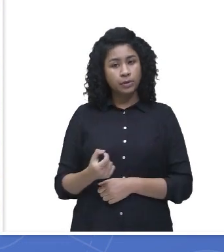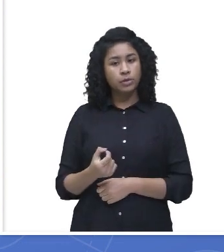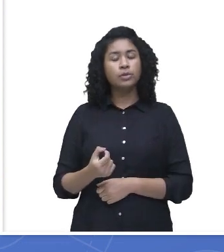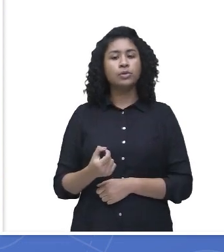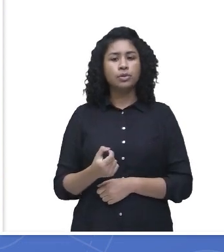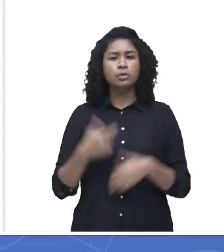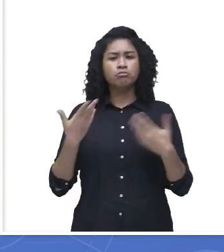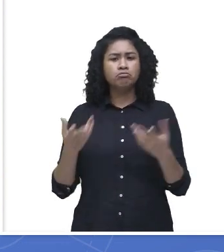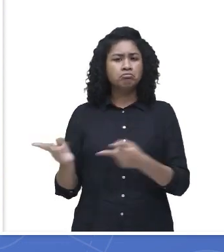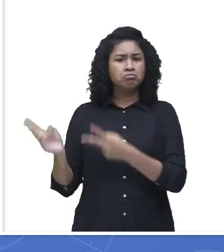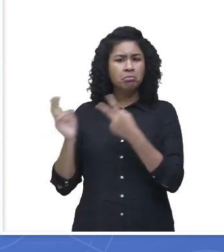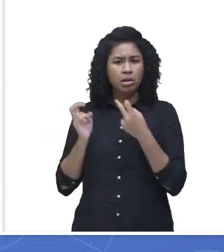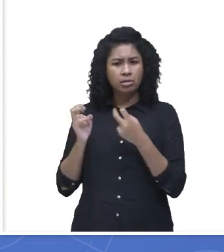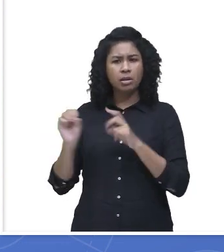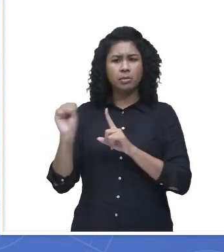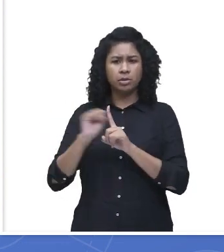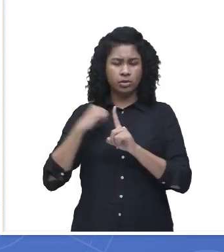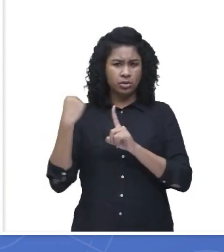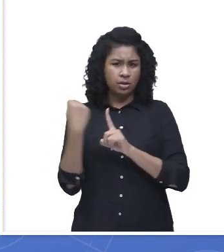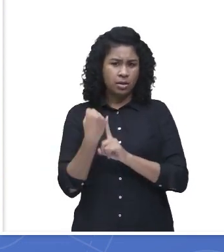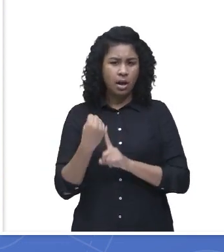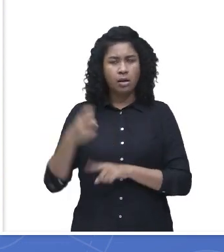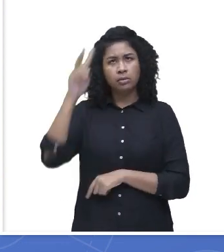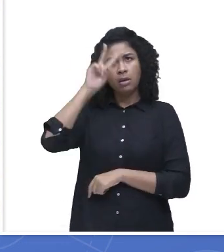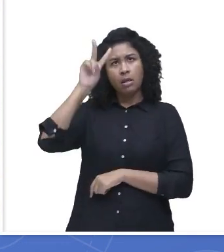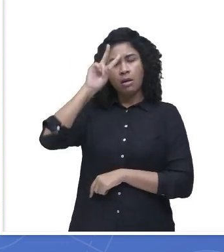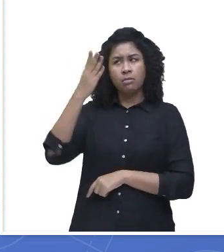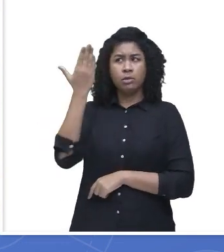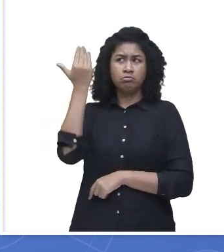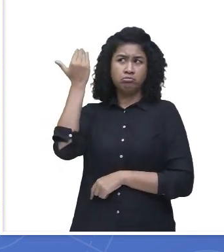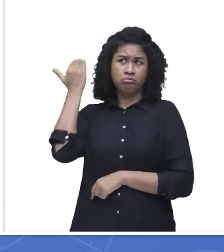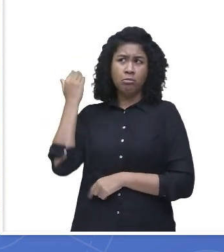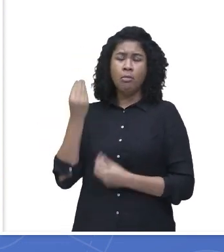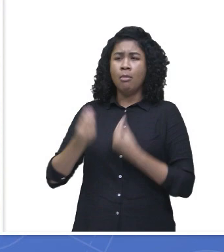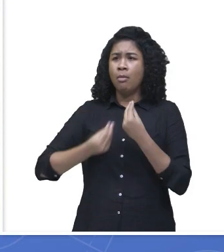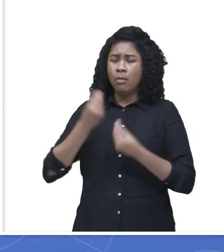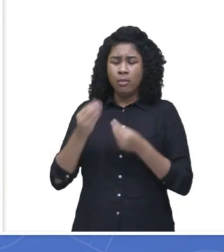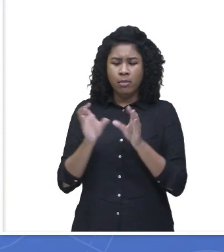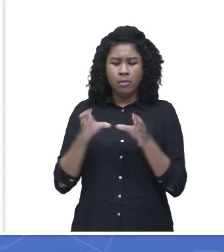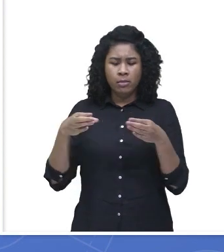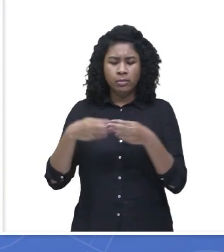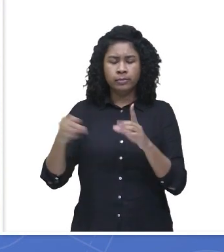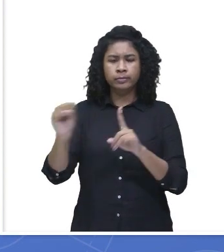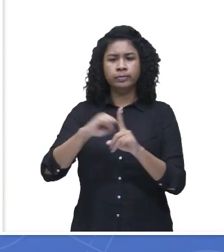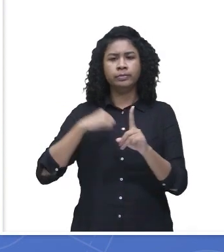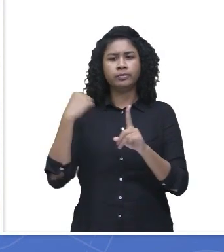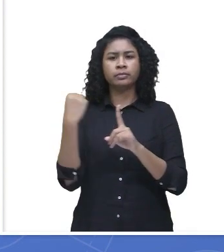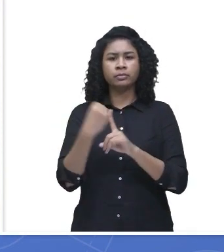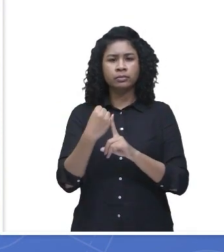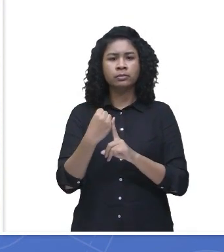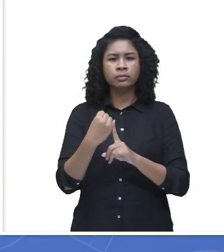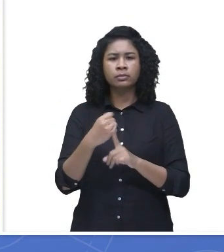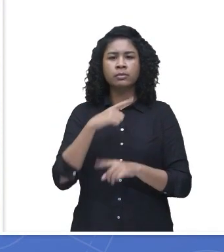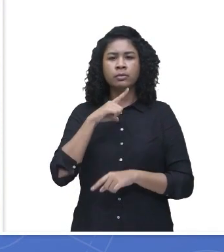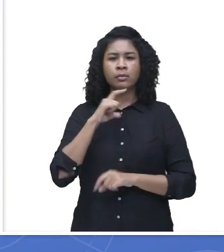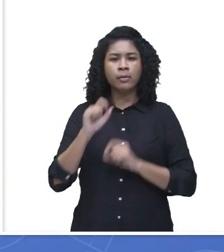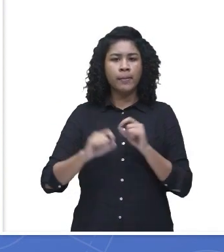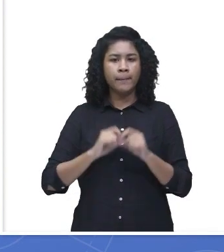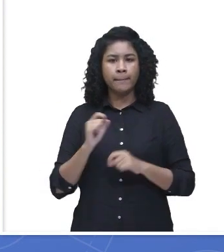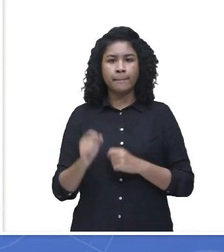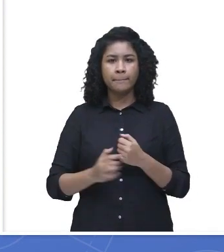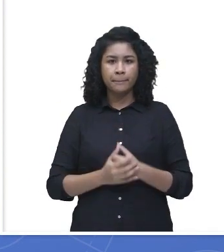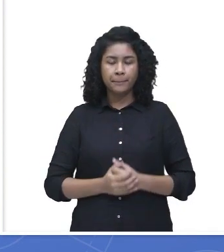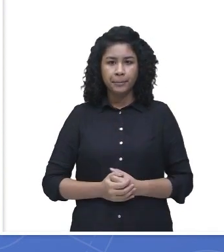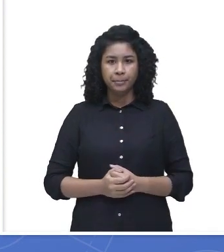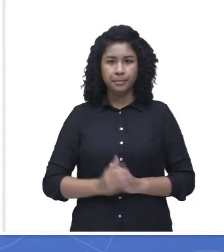gente observa essa sociedade, quando a gente lembra desse grupo social, nós lembramos que vivemos aí,